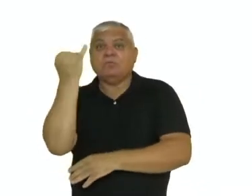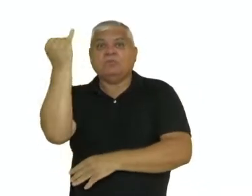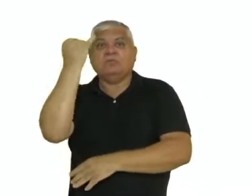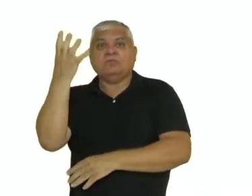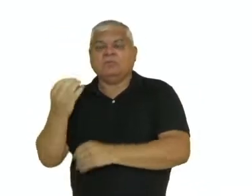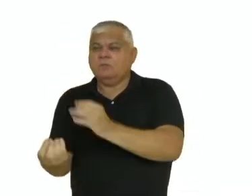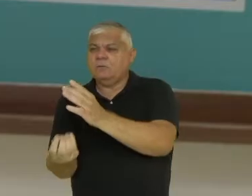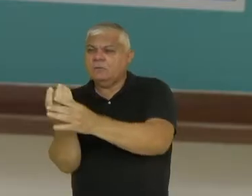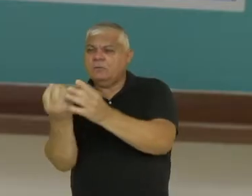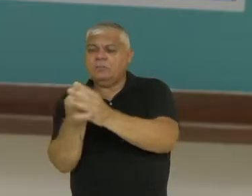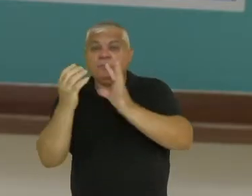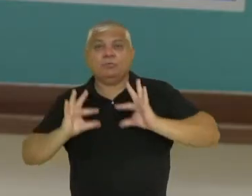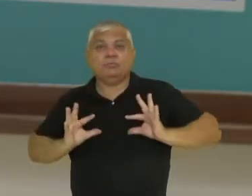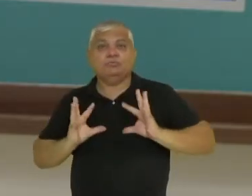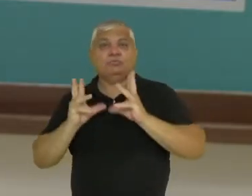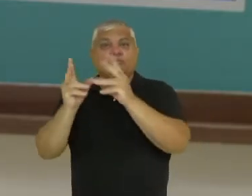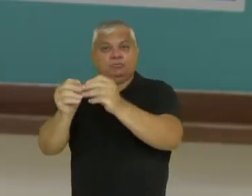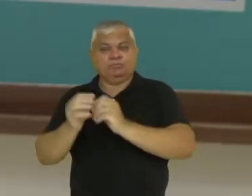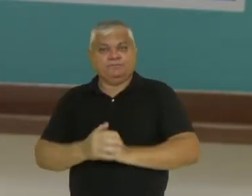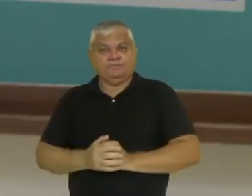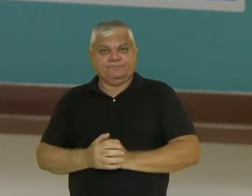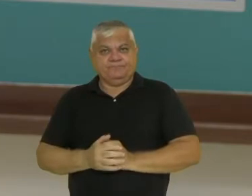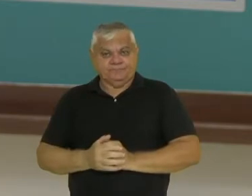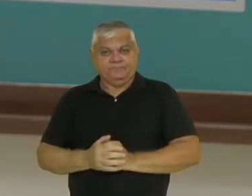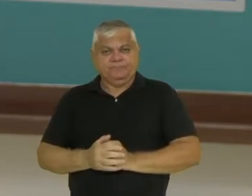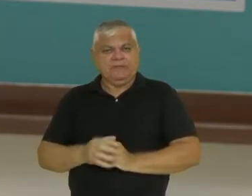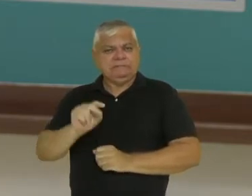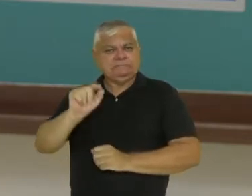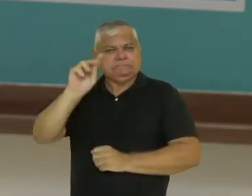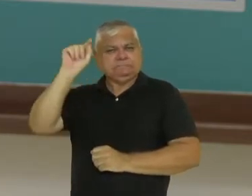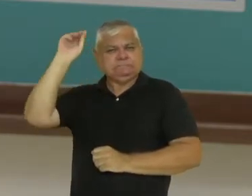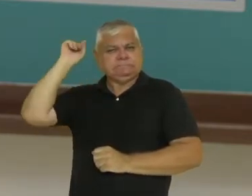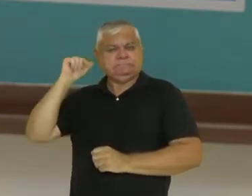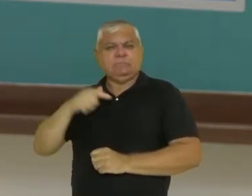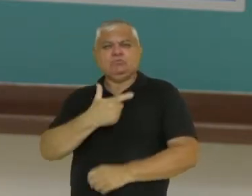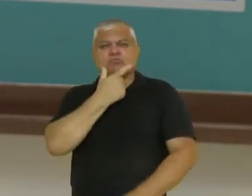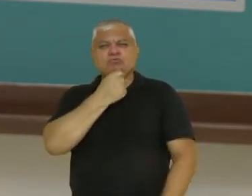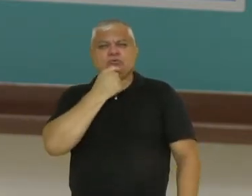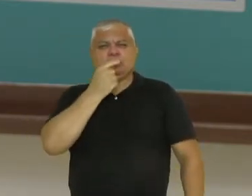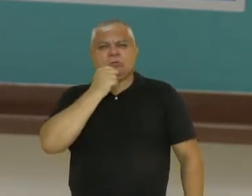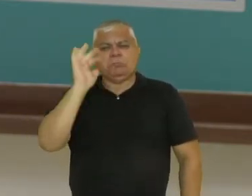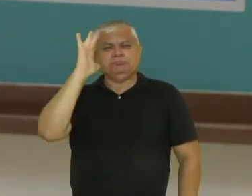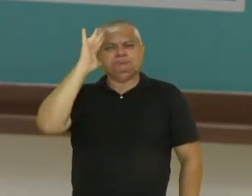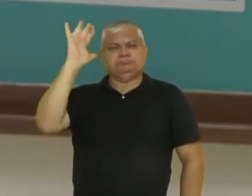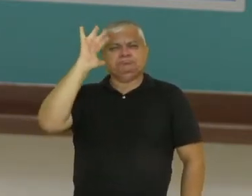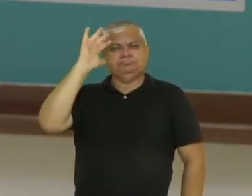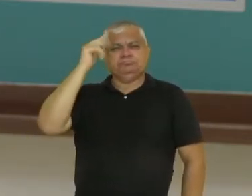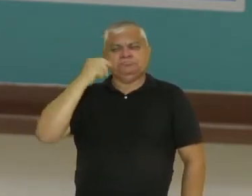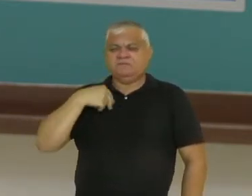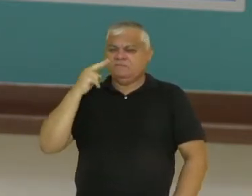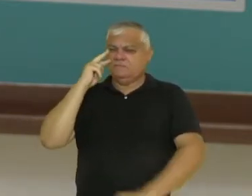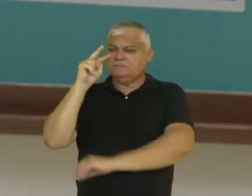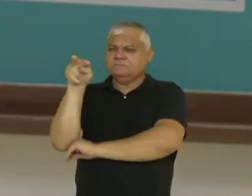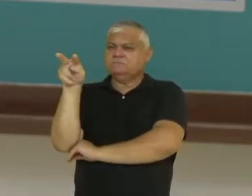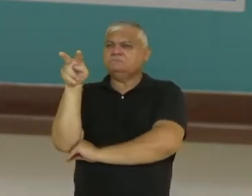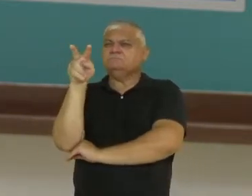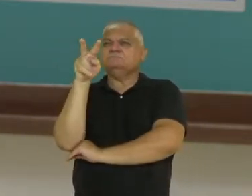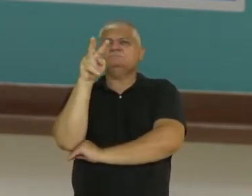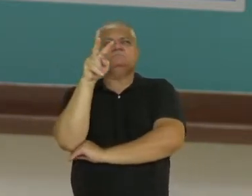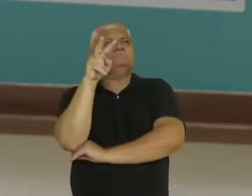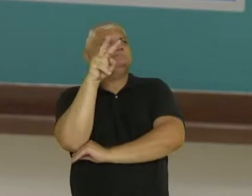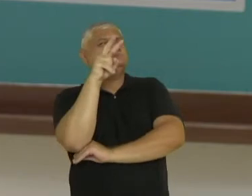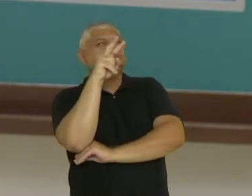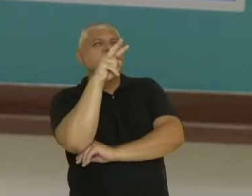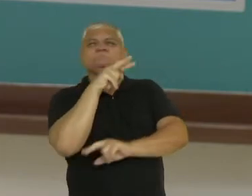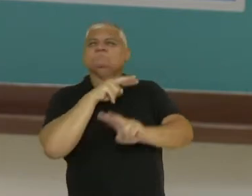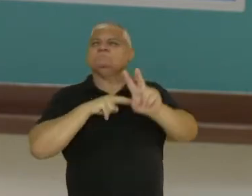filósofos lá na Grécia Antiga ficavam observando a natureza e as coisas à sua volta e começaram a ter essa ideia, né? Que se eu pudesse